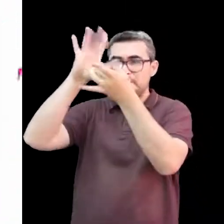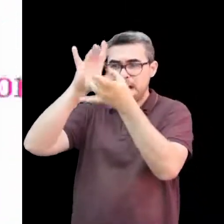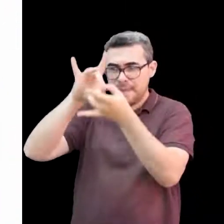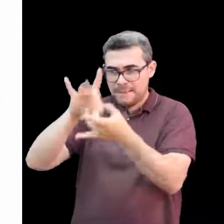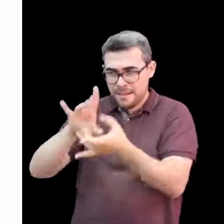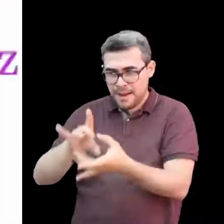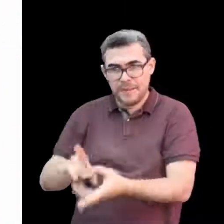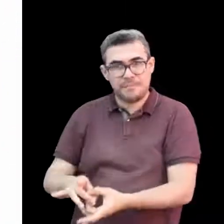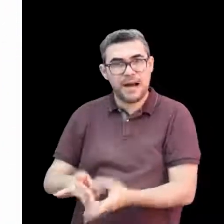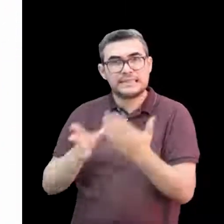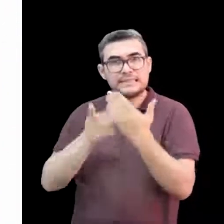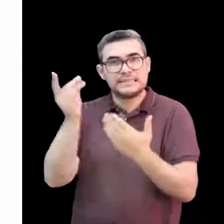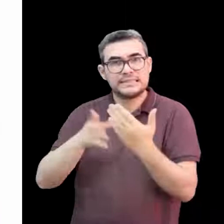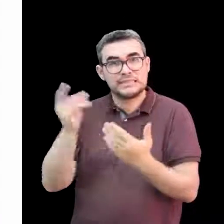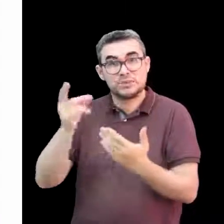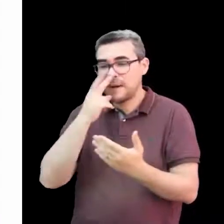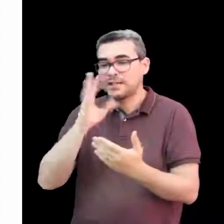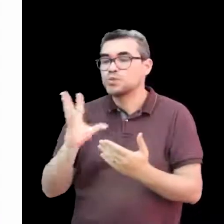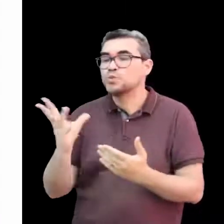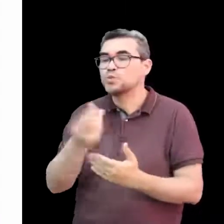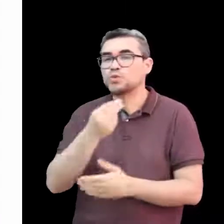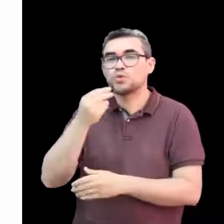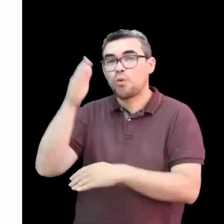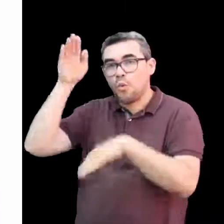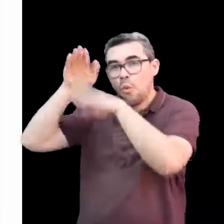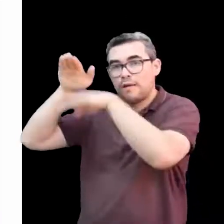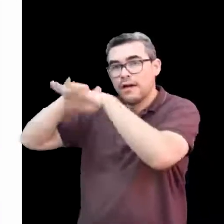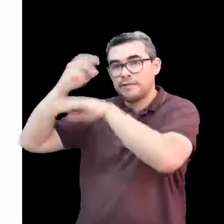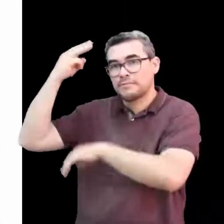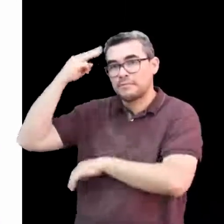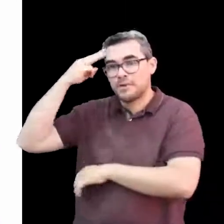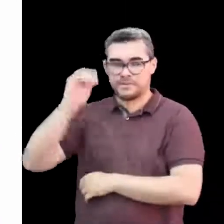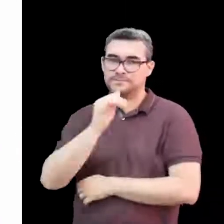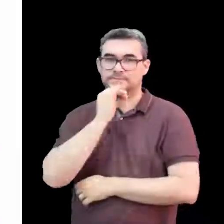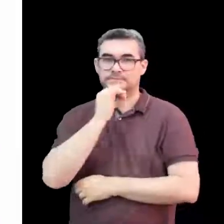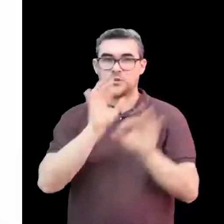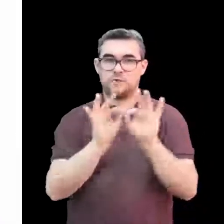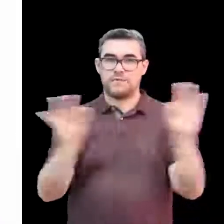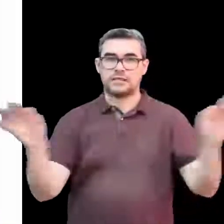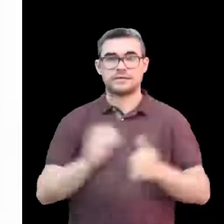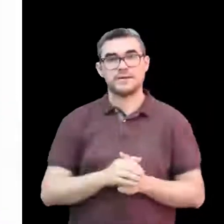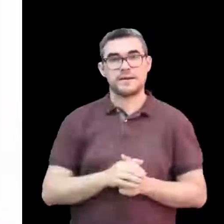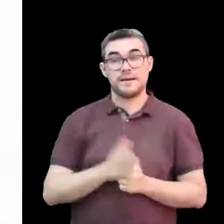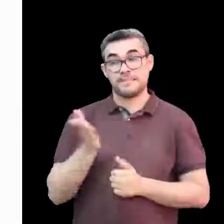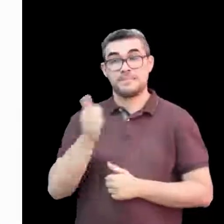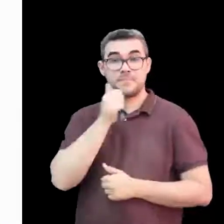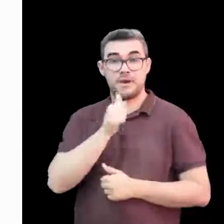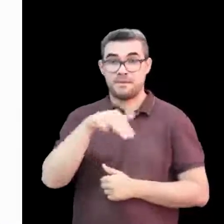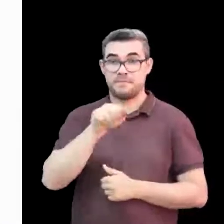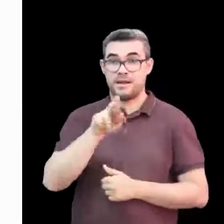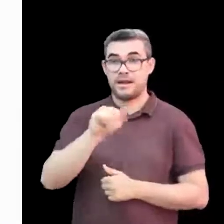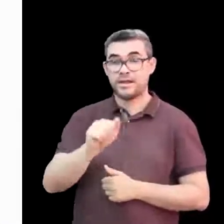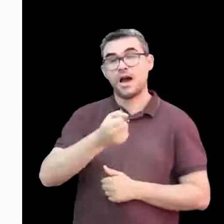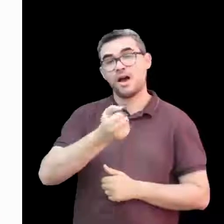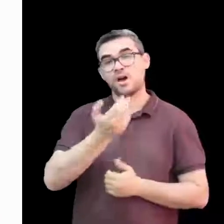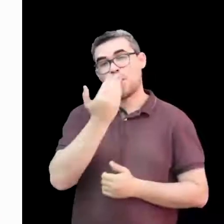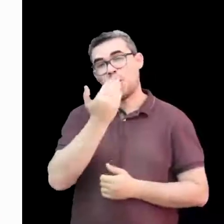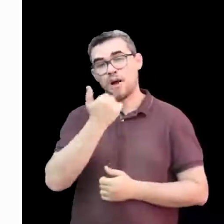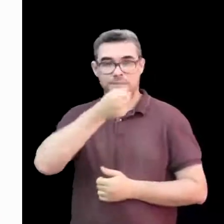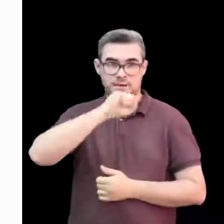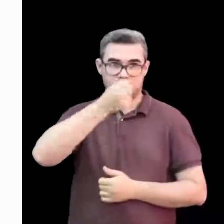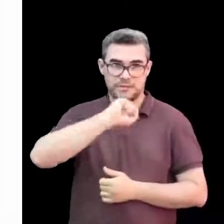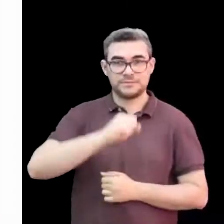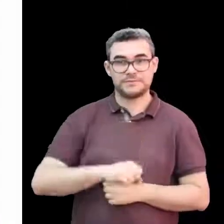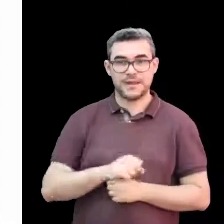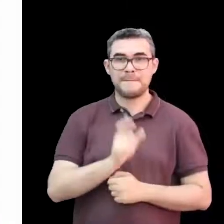signos, sentadas no banco de reservas da memória. Se eu digo Maria come sorvete, busquei no banco